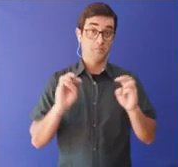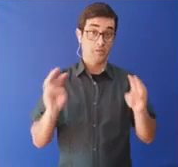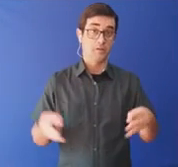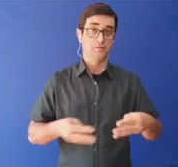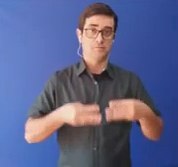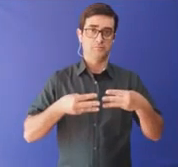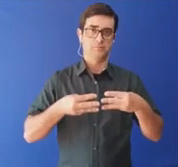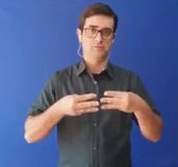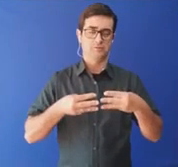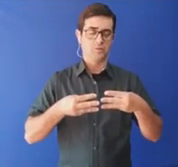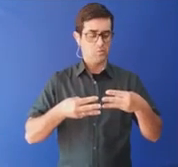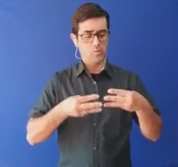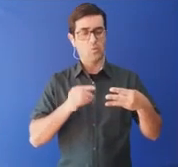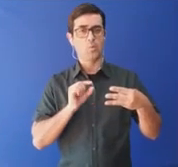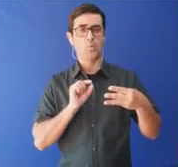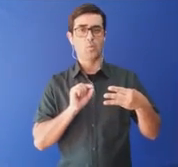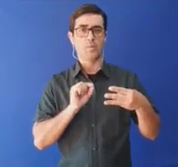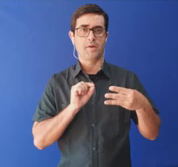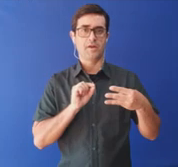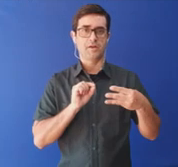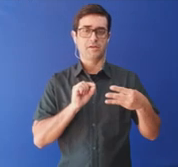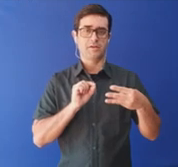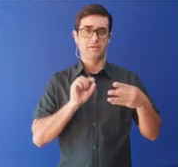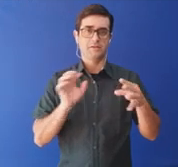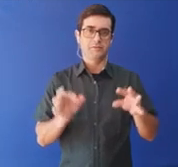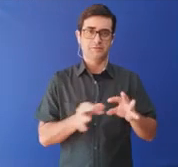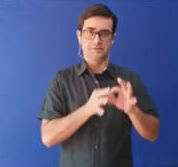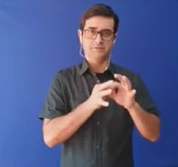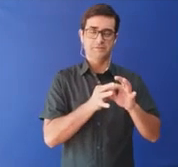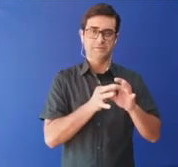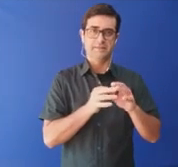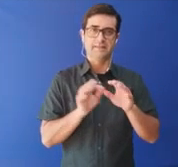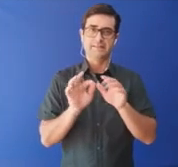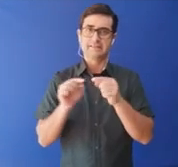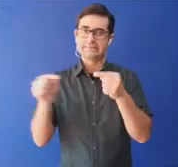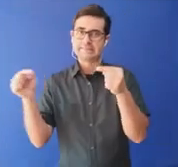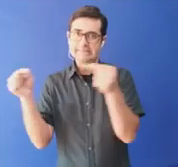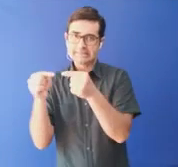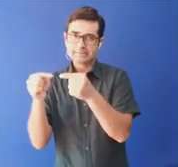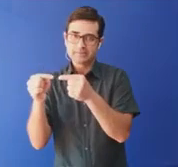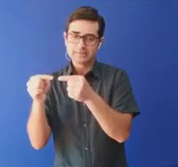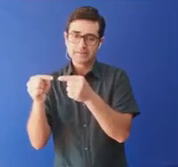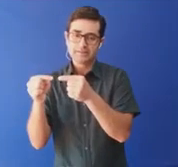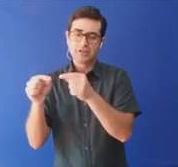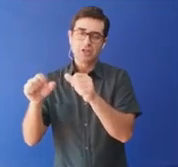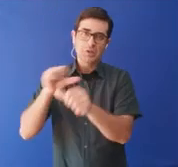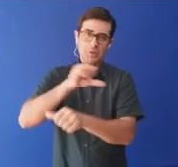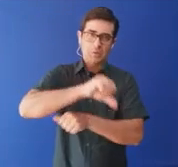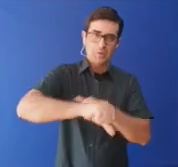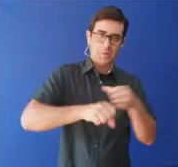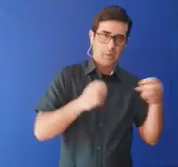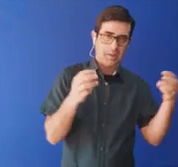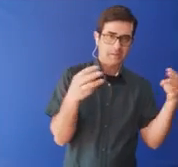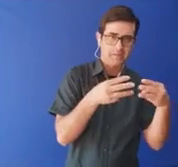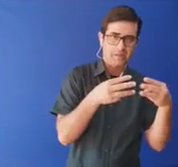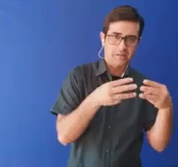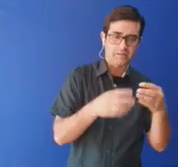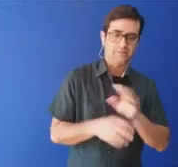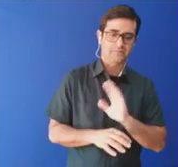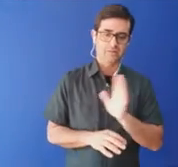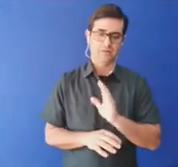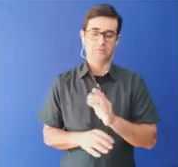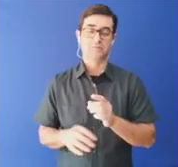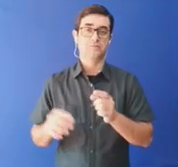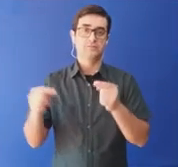seguinte. A ligação tripla, ela não é o triplo de uma ligação simples. Se eu pegar essa daqui, daria